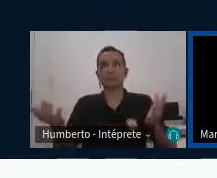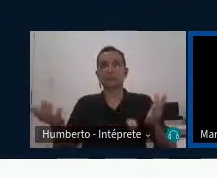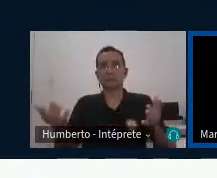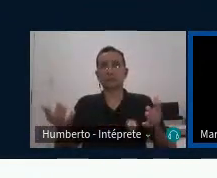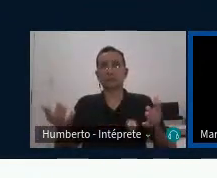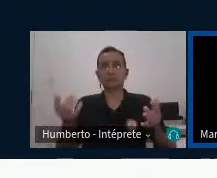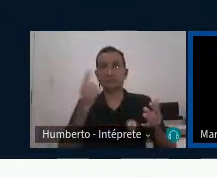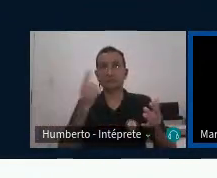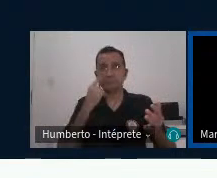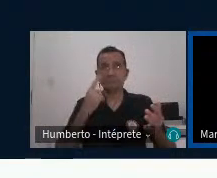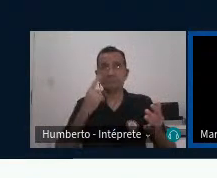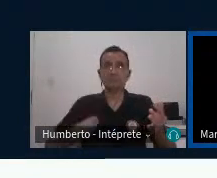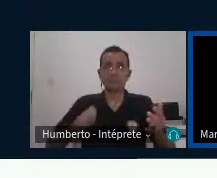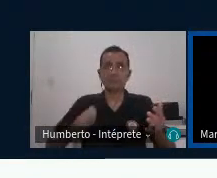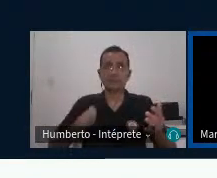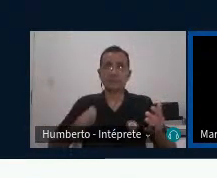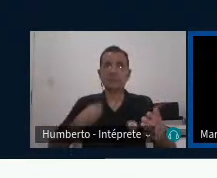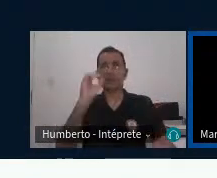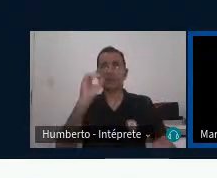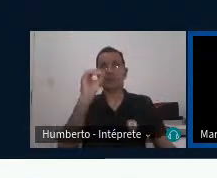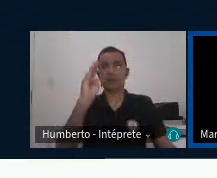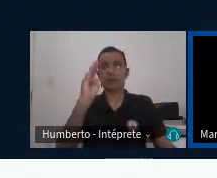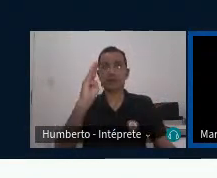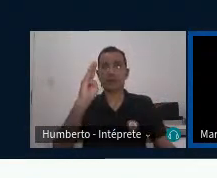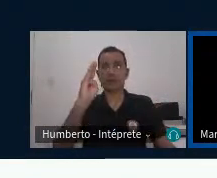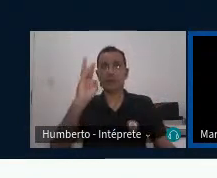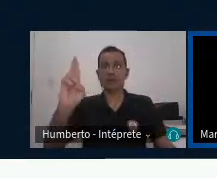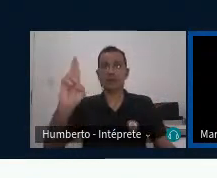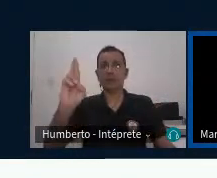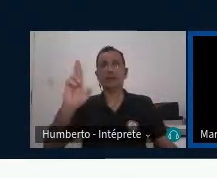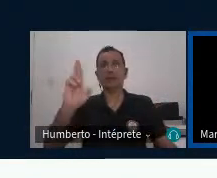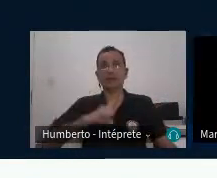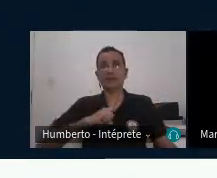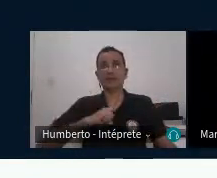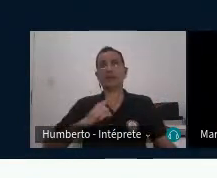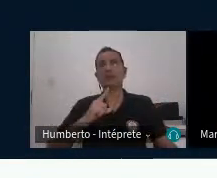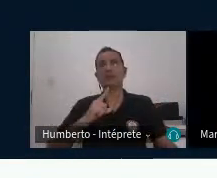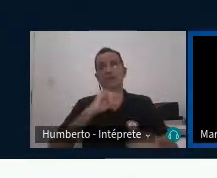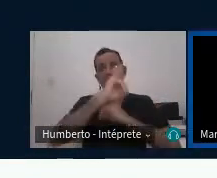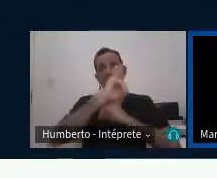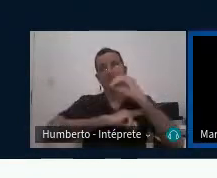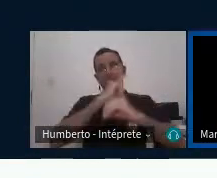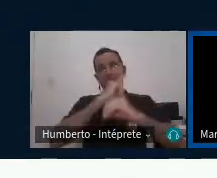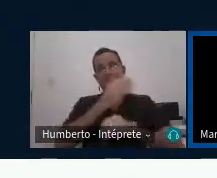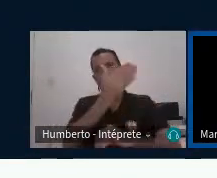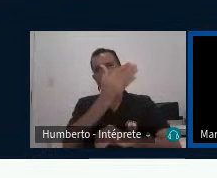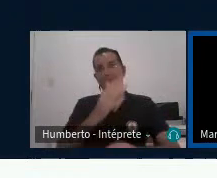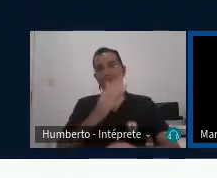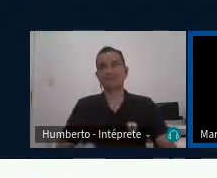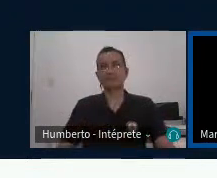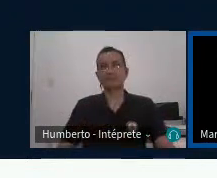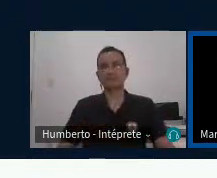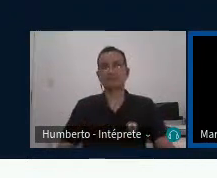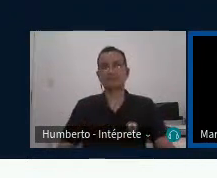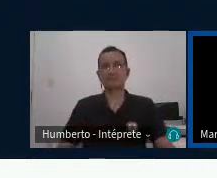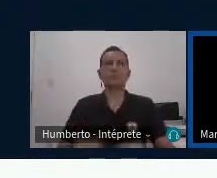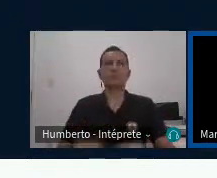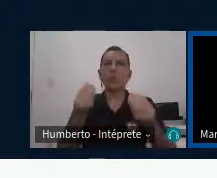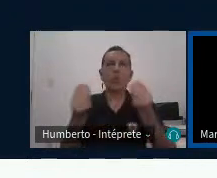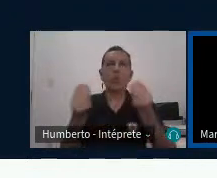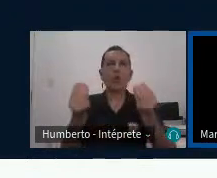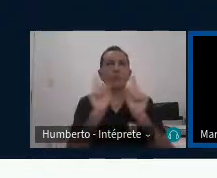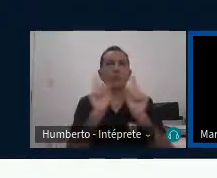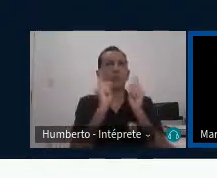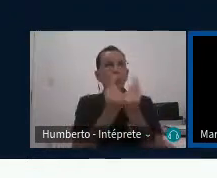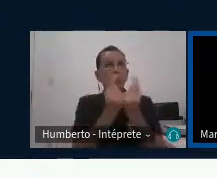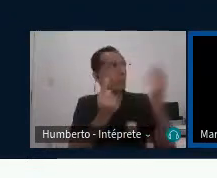nos comentários, e quando o vídeo for postado vai estar na descrição. Todo o material de como formar uma equipe, o que eu